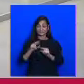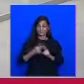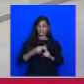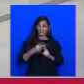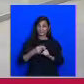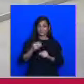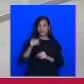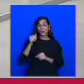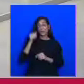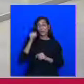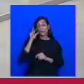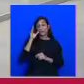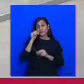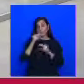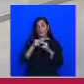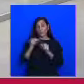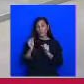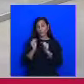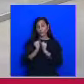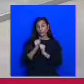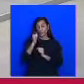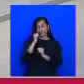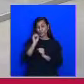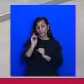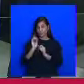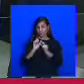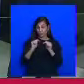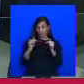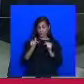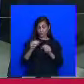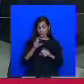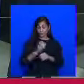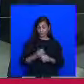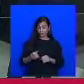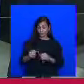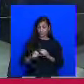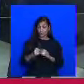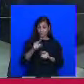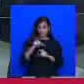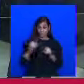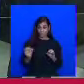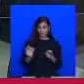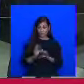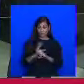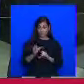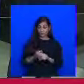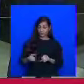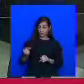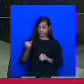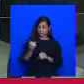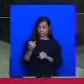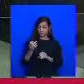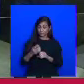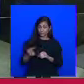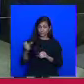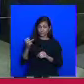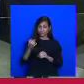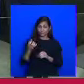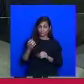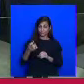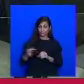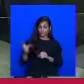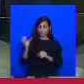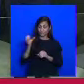a Tainara, nossa garota da sorte, vão recolher as dezenas sorteadas no primeiro sorteio da dupla cena. As bolas serão recolocadas no